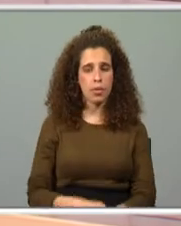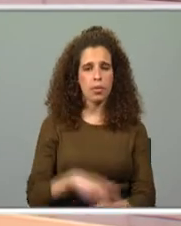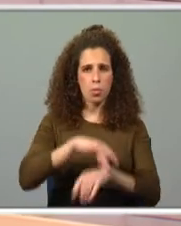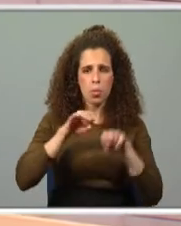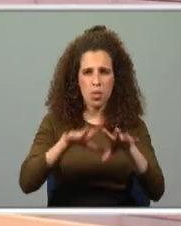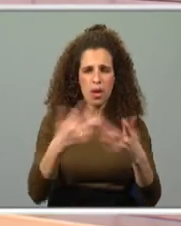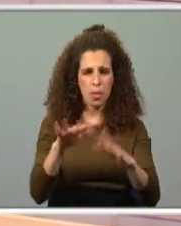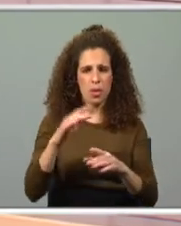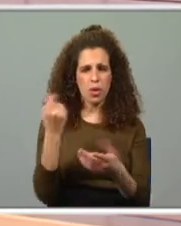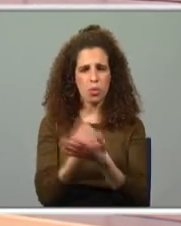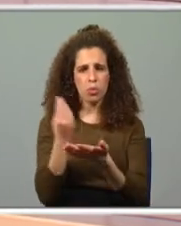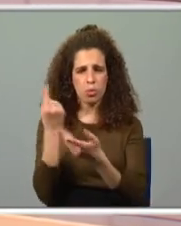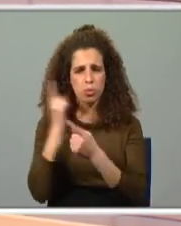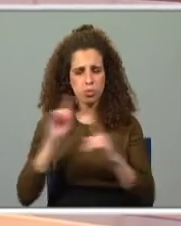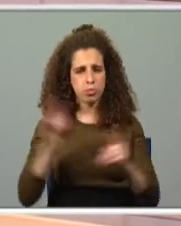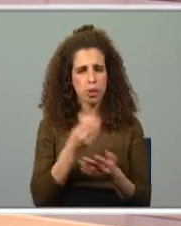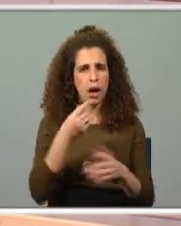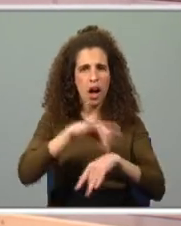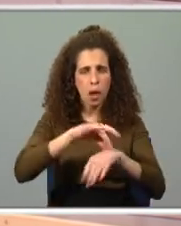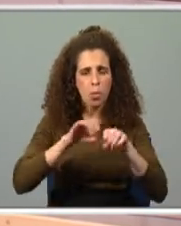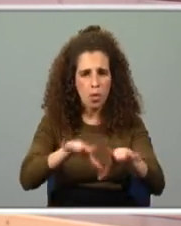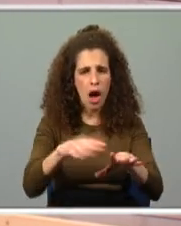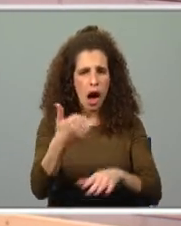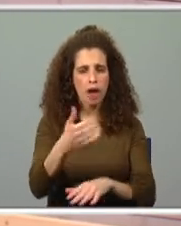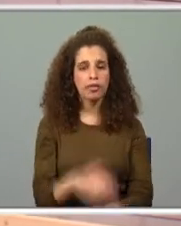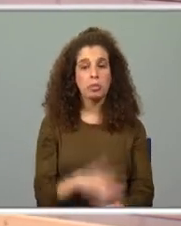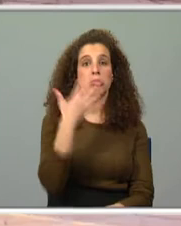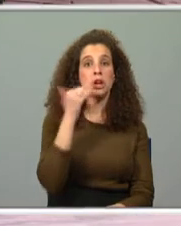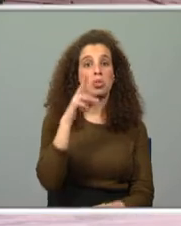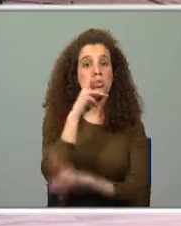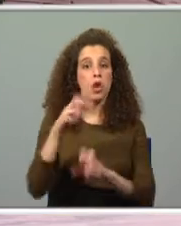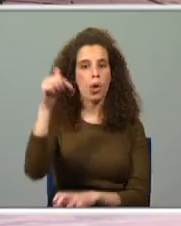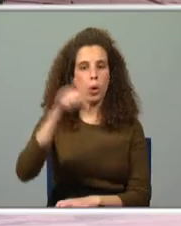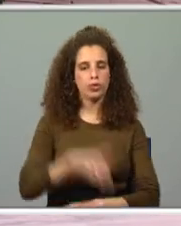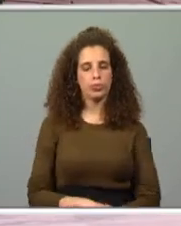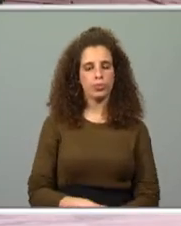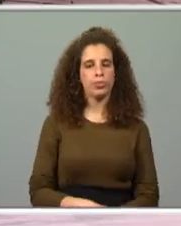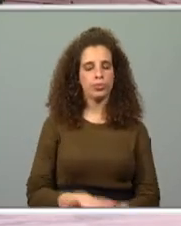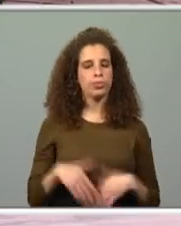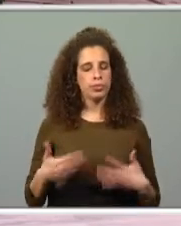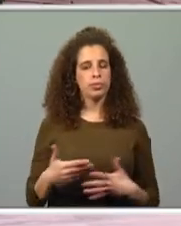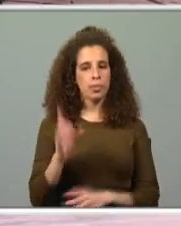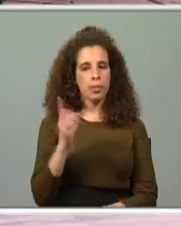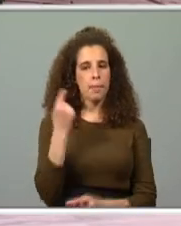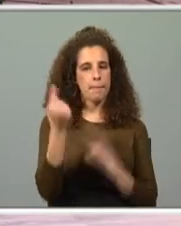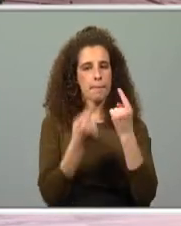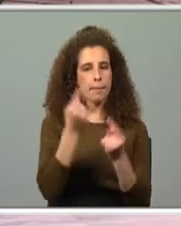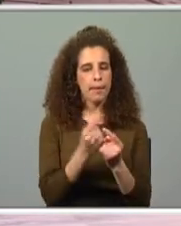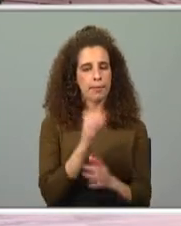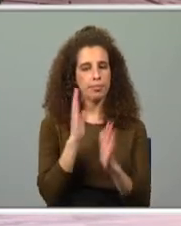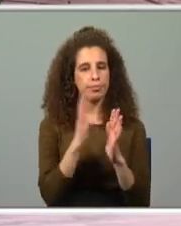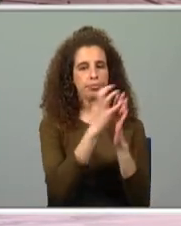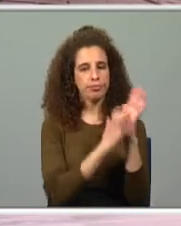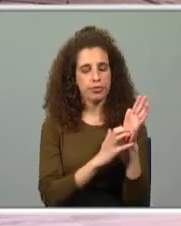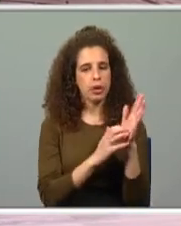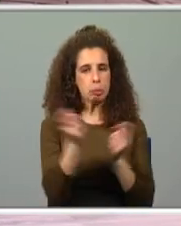a peste, mas os instrumentos têm peste. Bom, é o que nós vamos tentar descobrir ainda hoje. Então, temos aqui algumas partes do nosso texto que